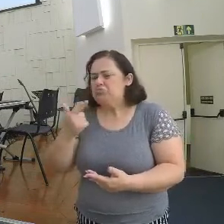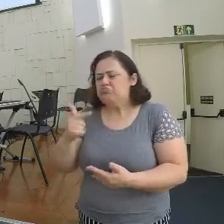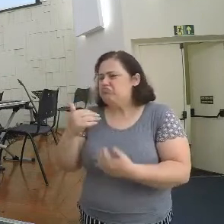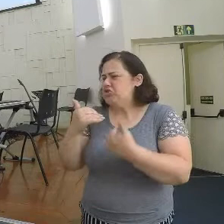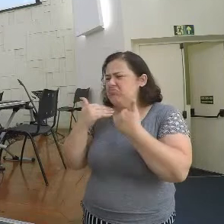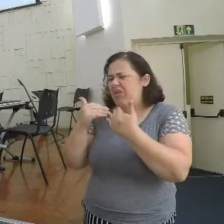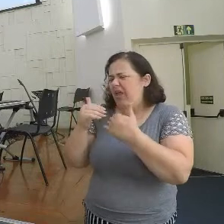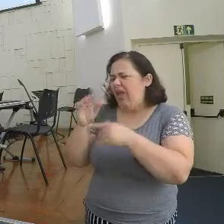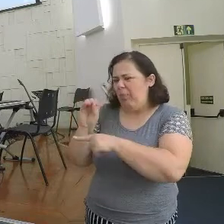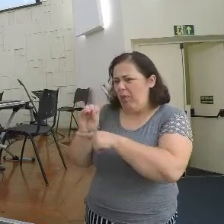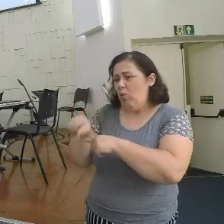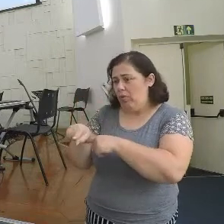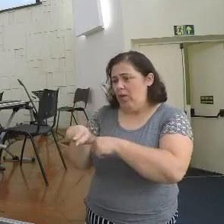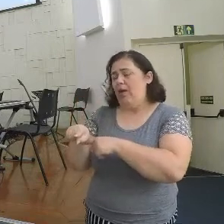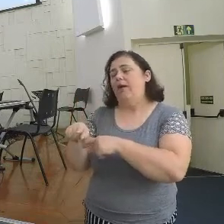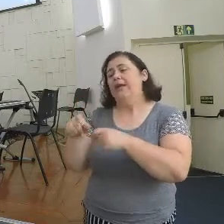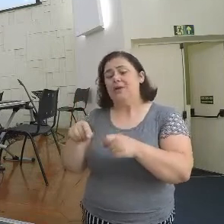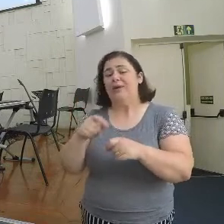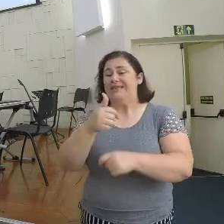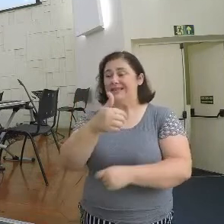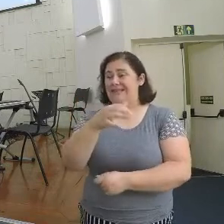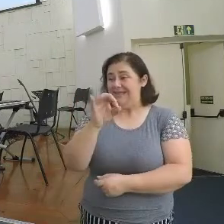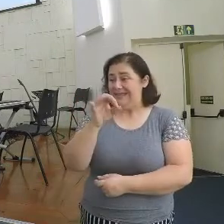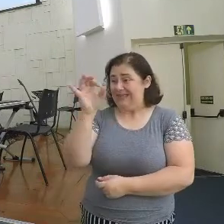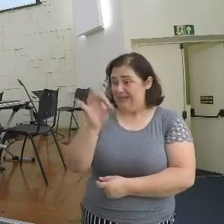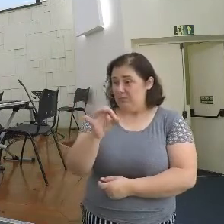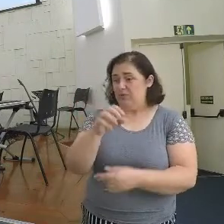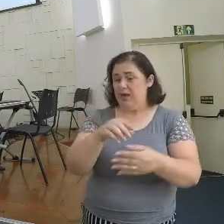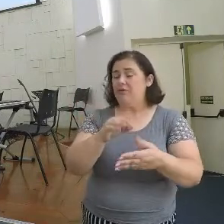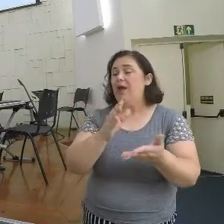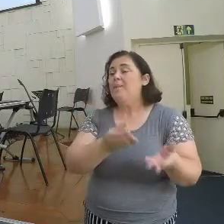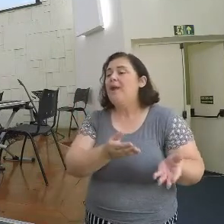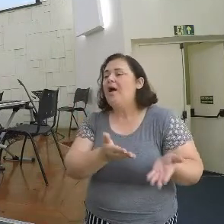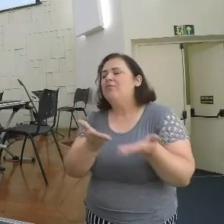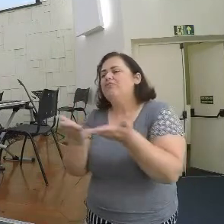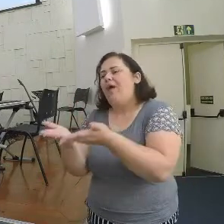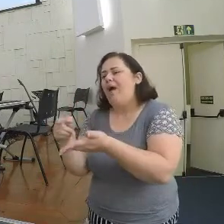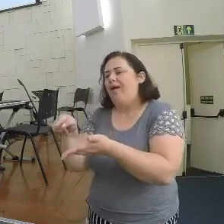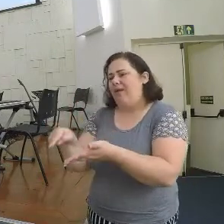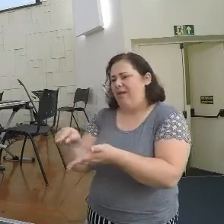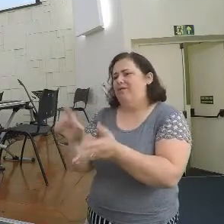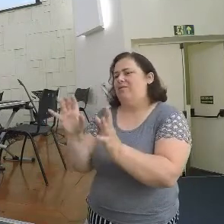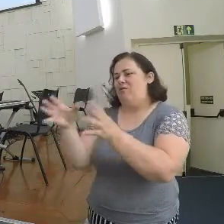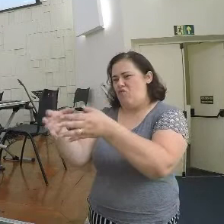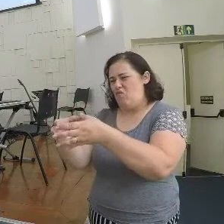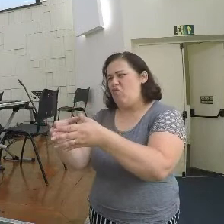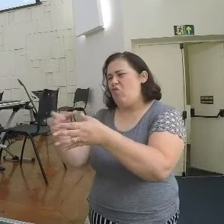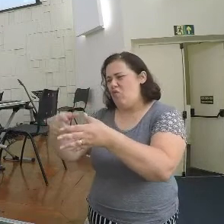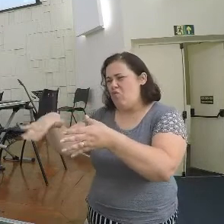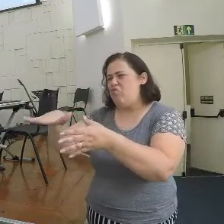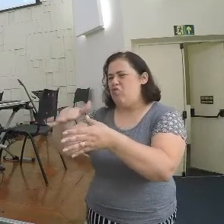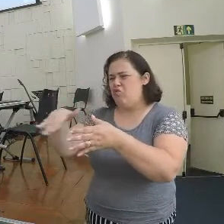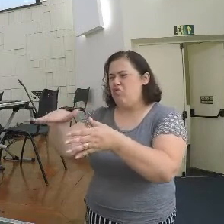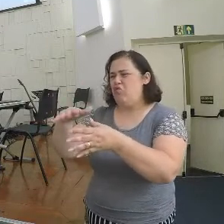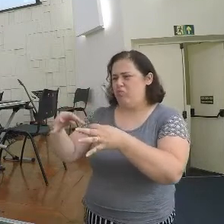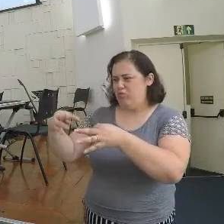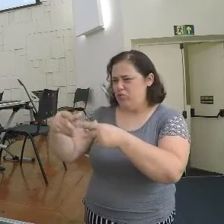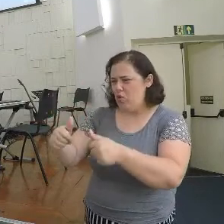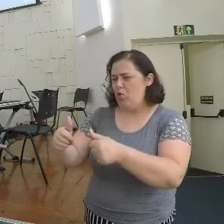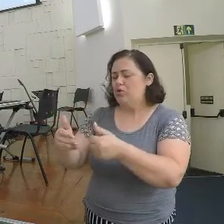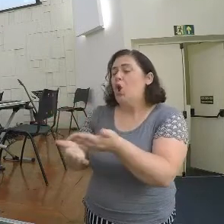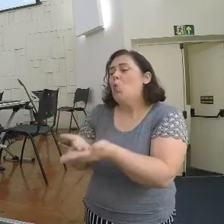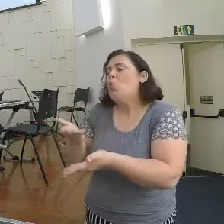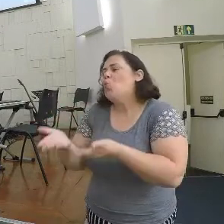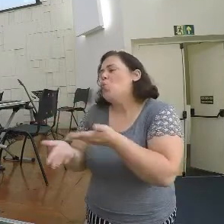original. Não se conhece na antiguidade um povo que contemplasse o cuidado que o povo de